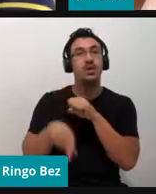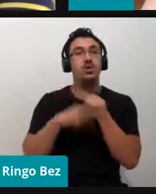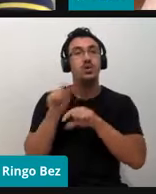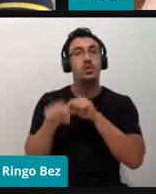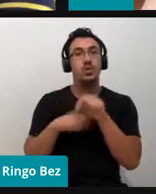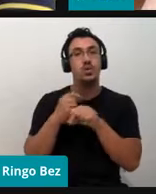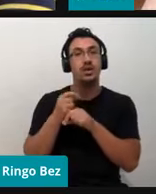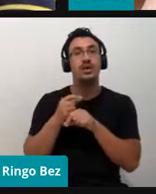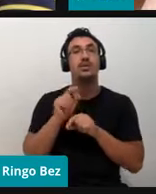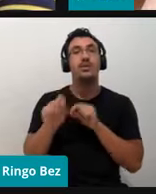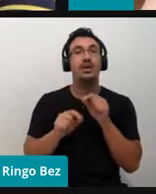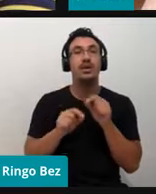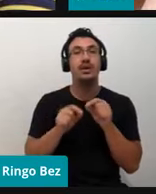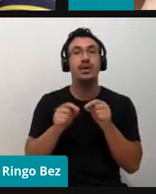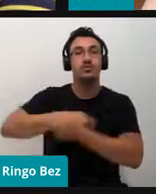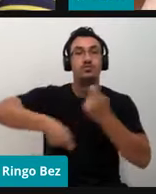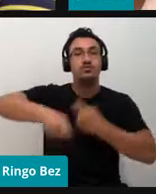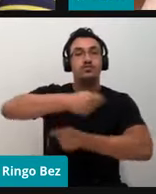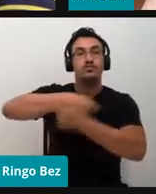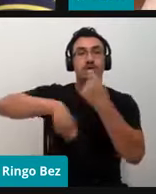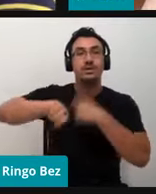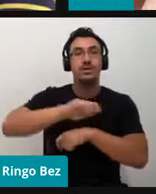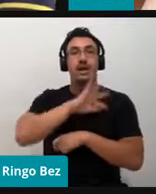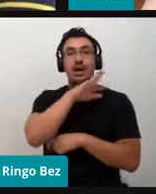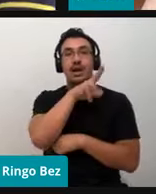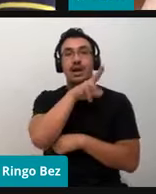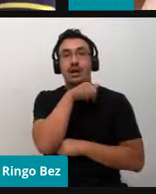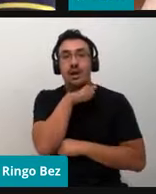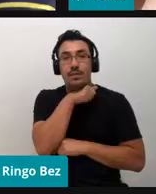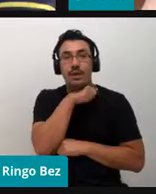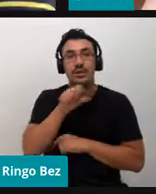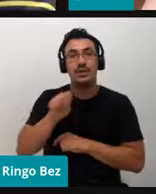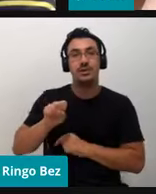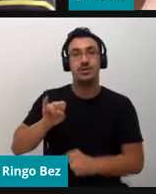justamente o tráfico de animais silvestres. Não é interessante?